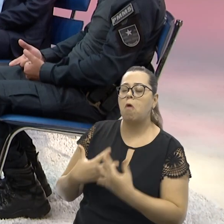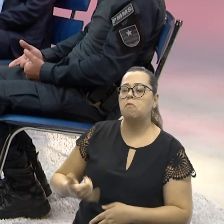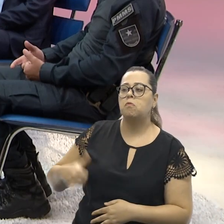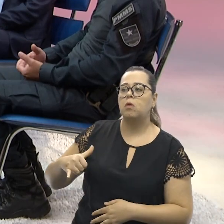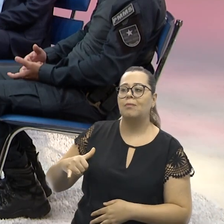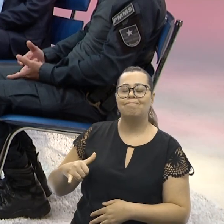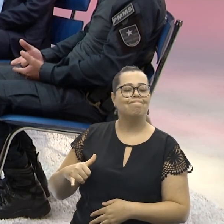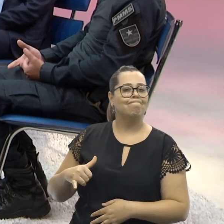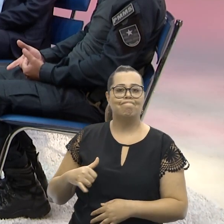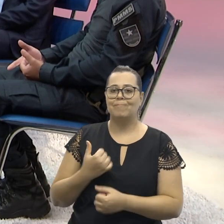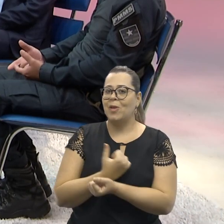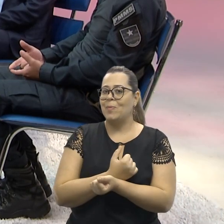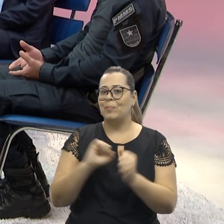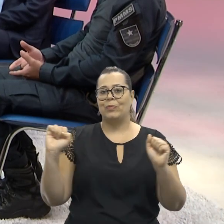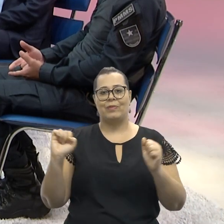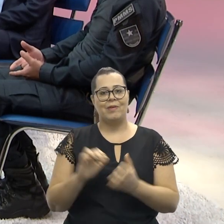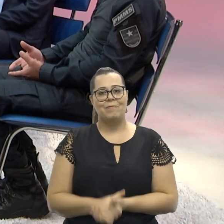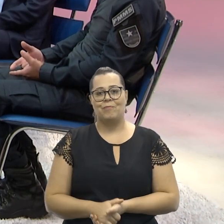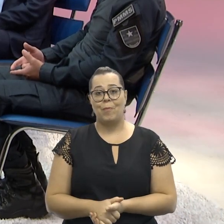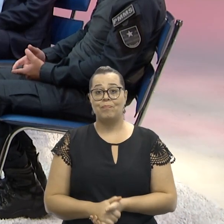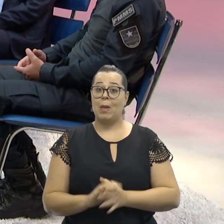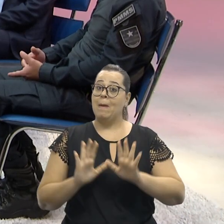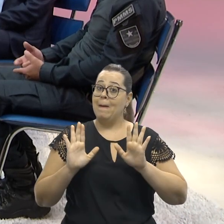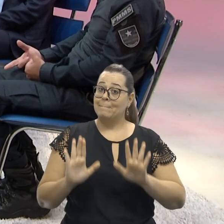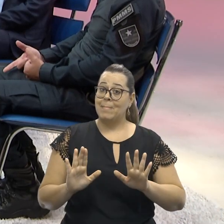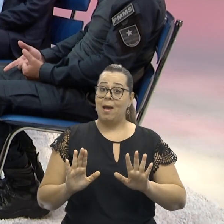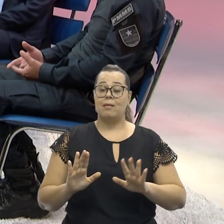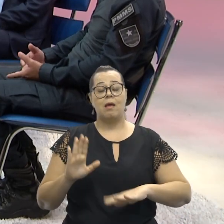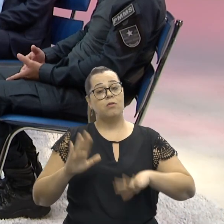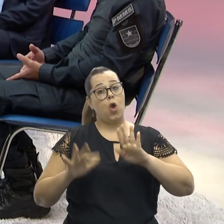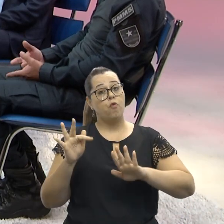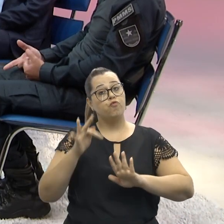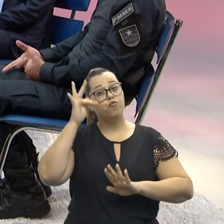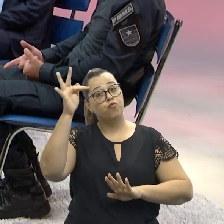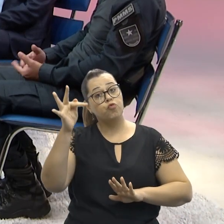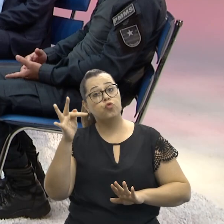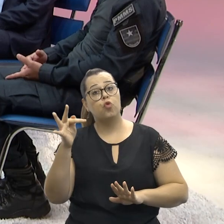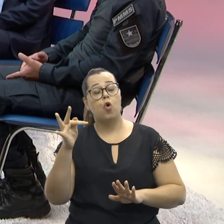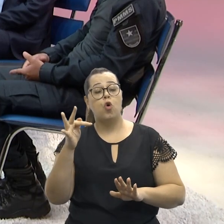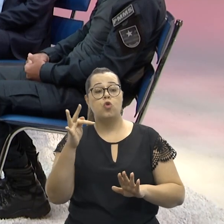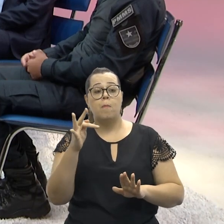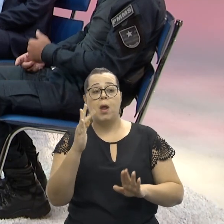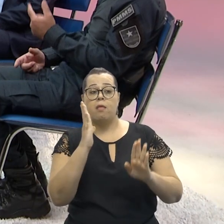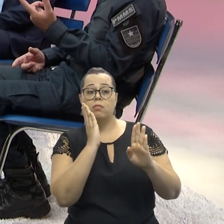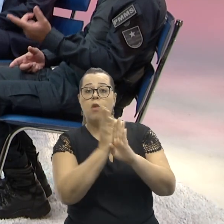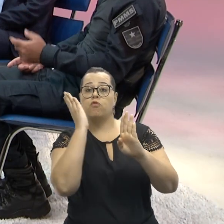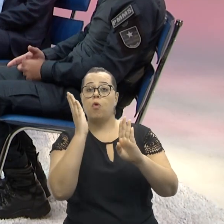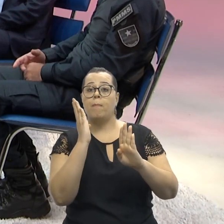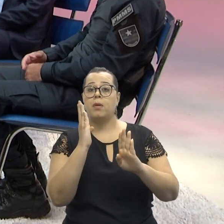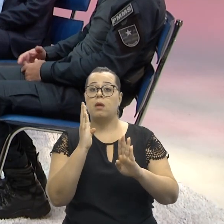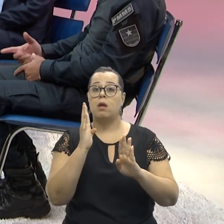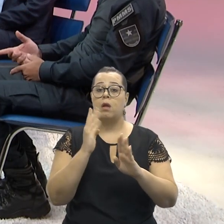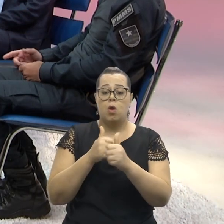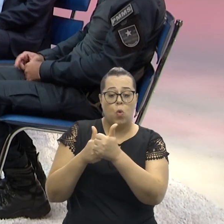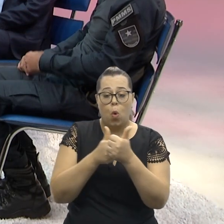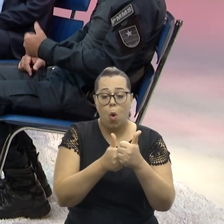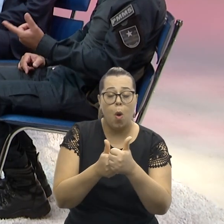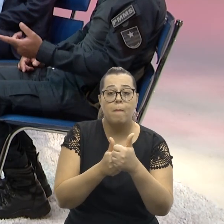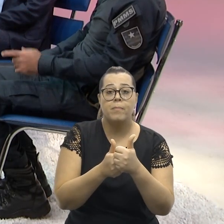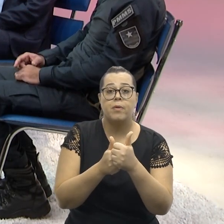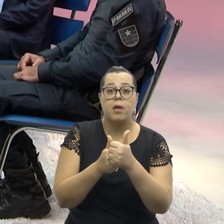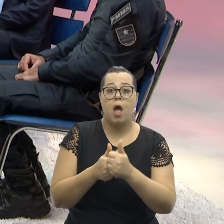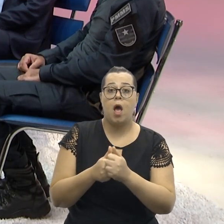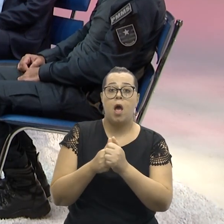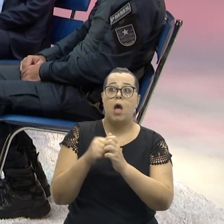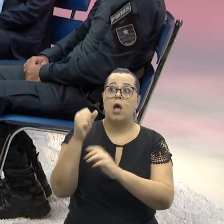consiga daqui a um tempo criar algum tipo de mecanismo para tentar identificar se ela estava fazendo uso ou não de repente seguindo a torre, o